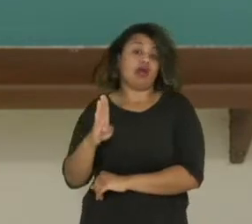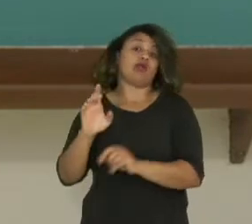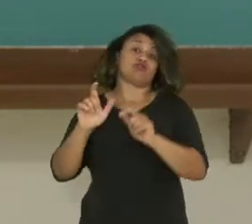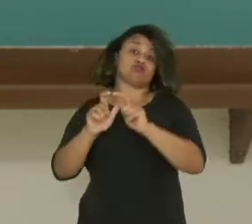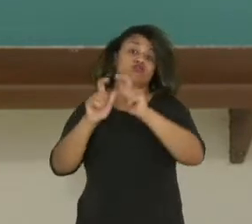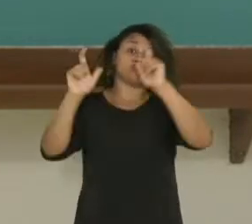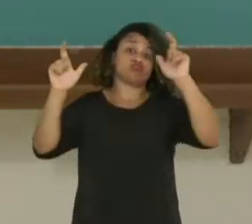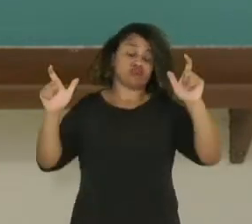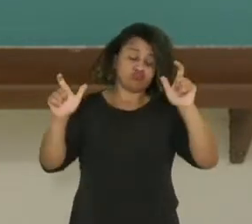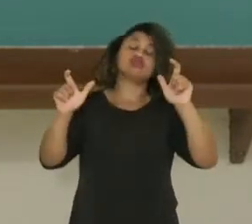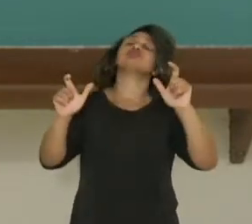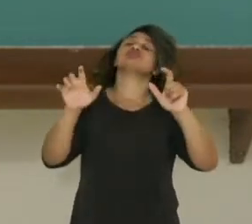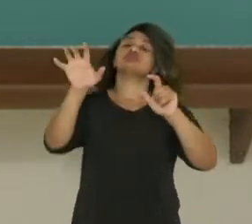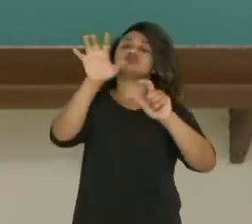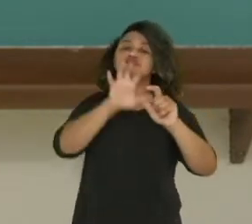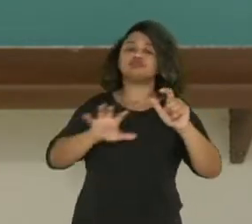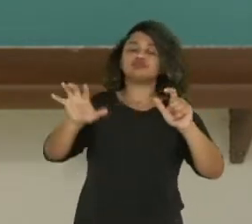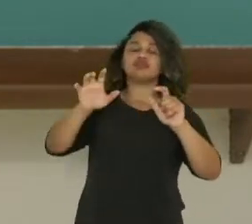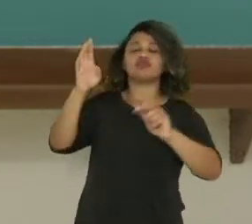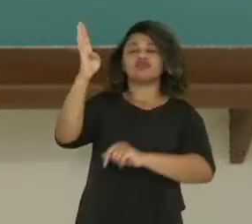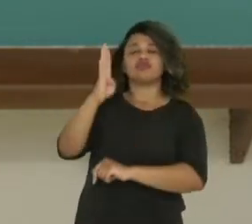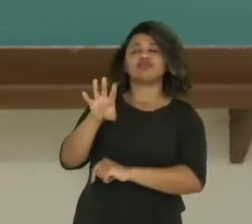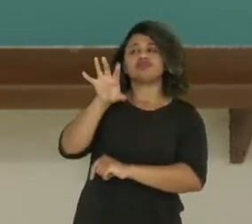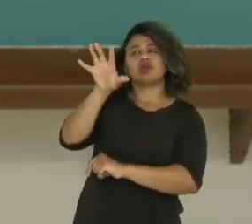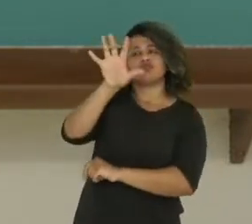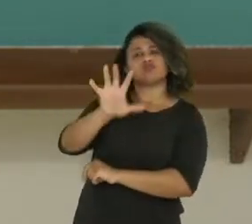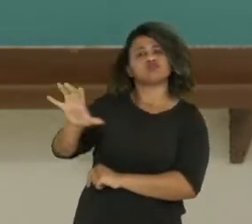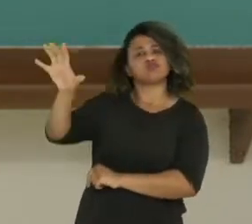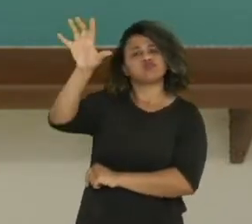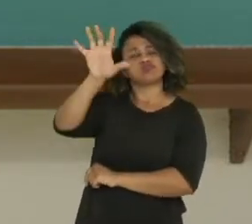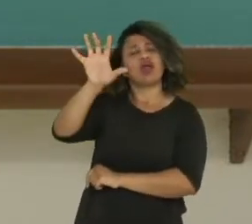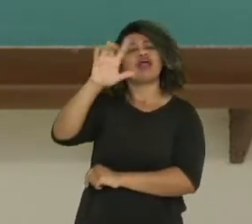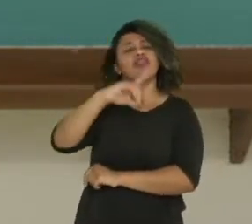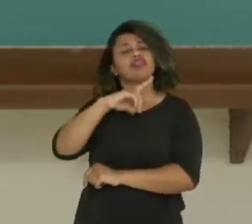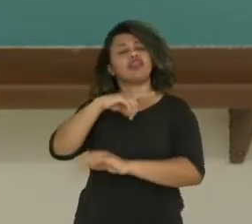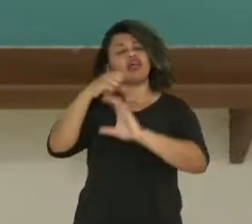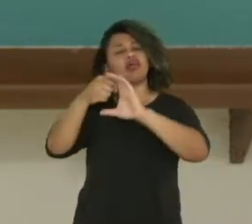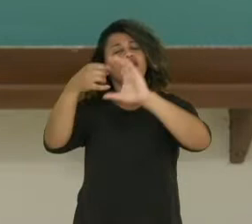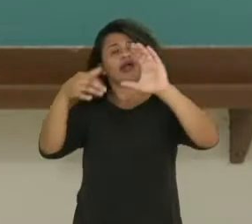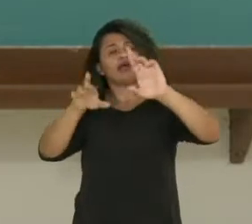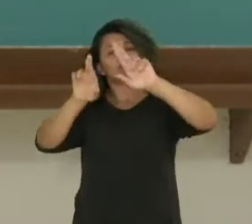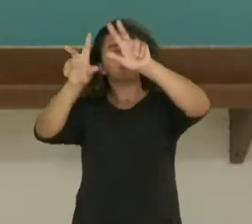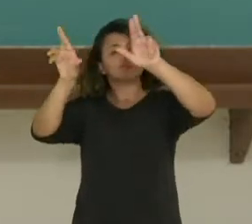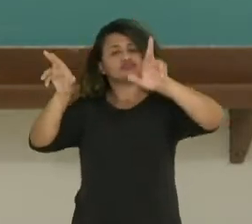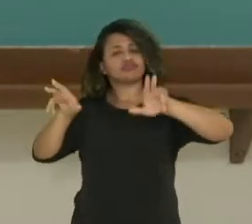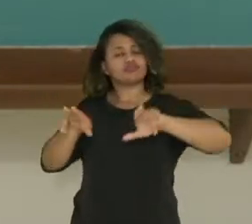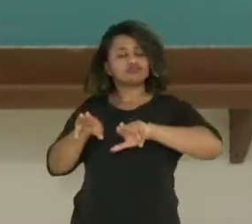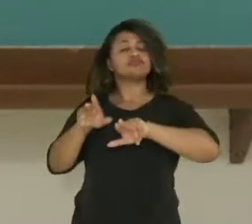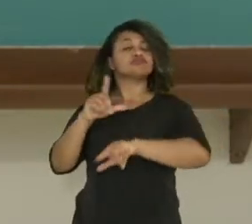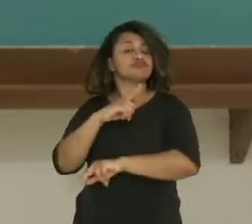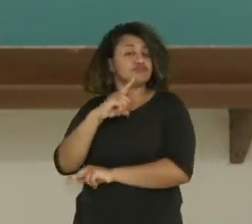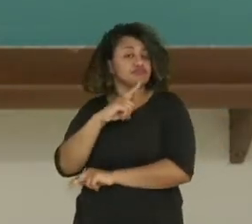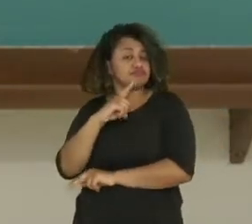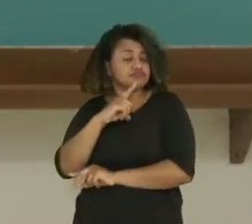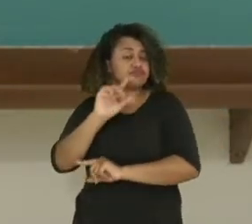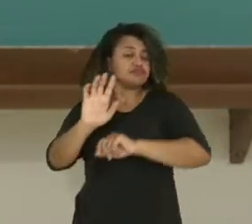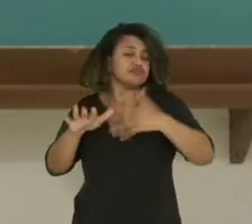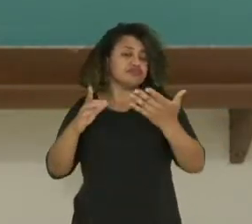macro-região brasileira, e dentro desta região existem características diferentes. Então existe